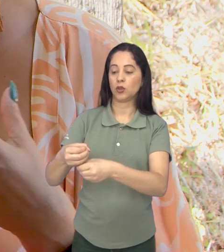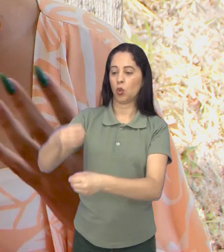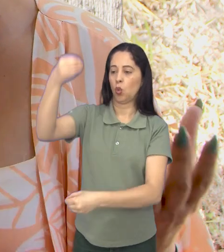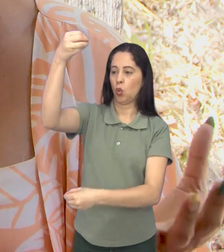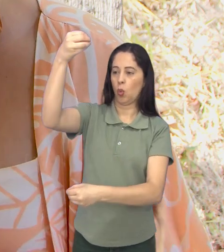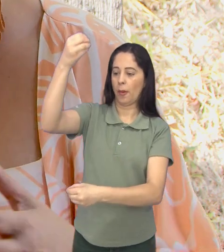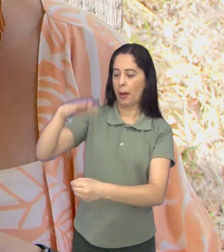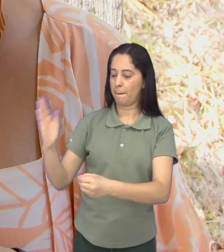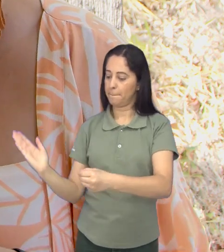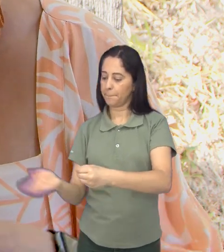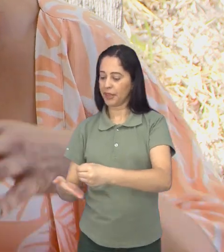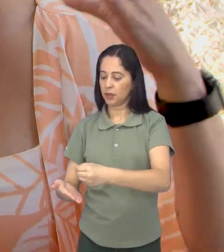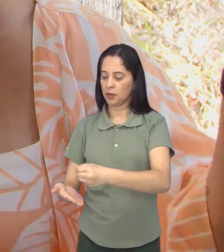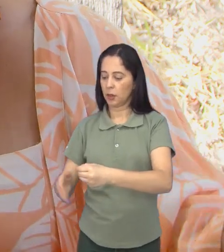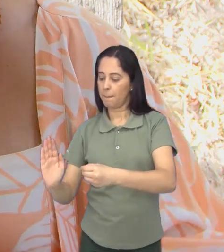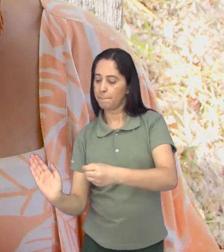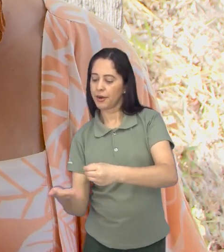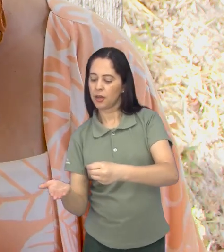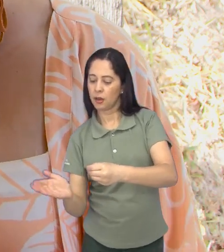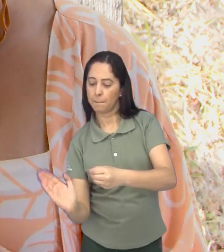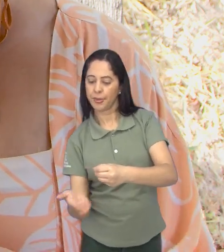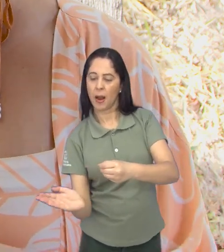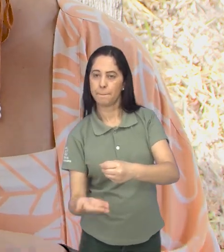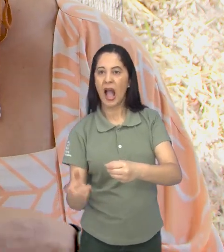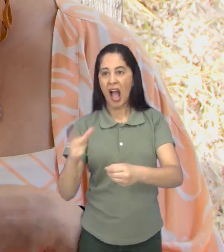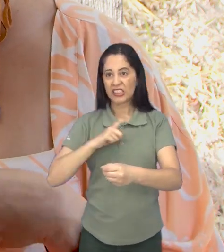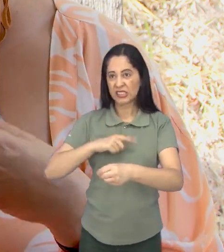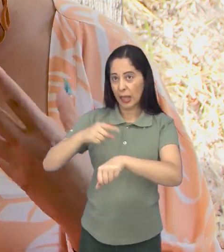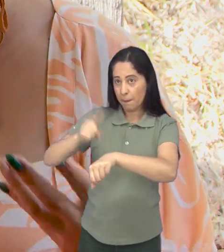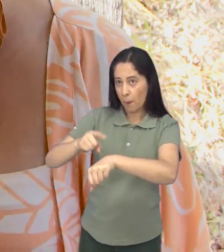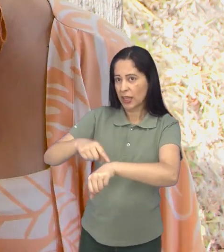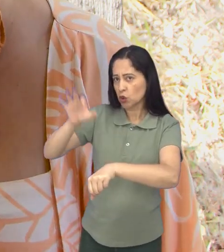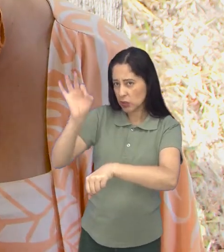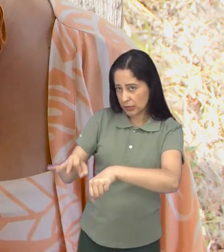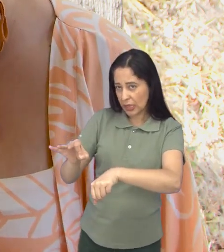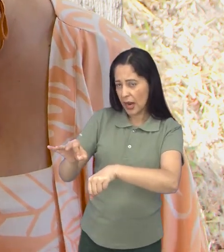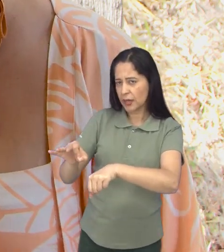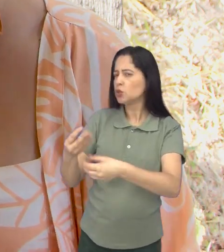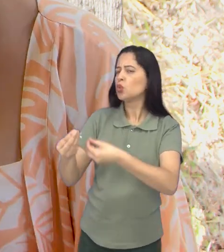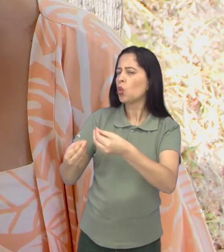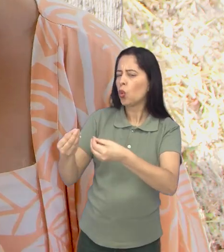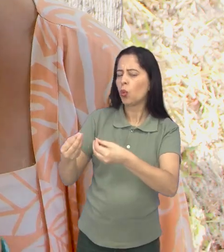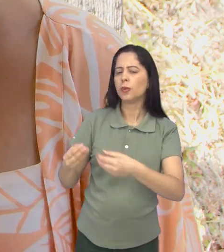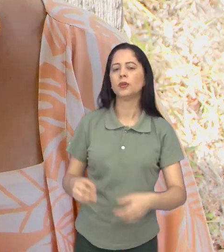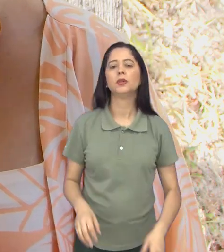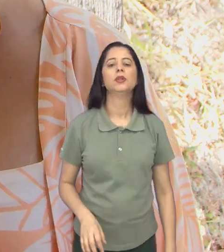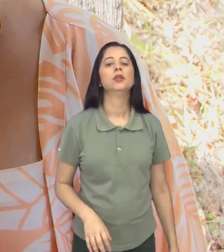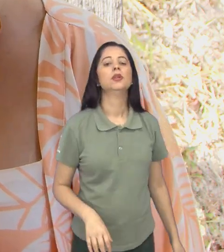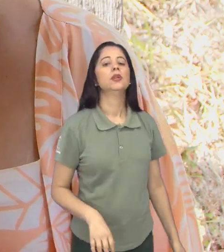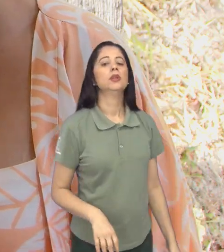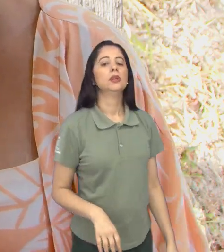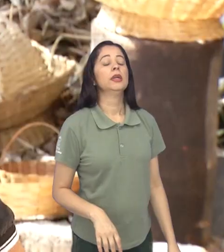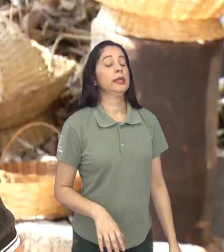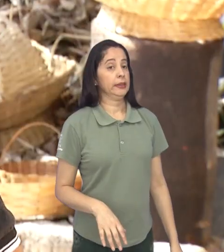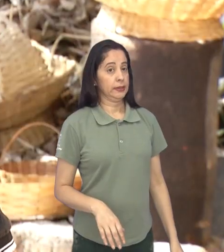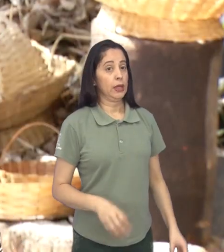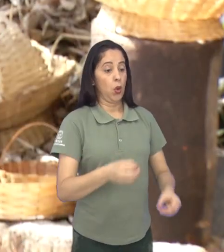tem alguma lua, tem o tempo certo? Como que funciona